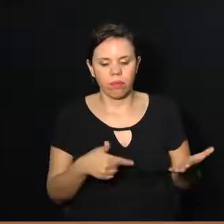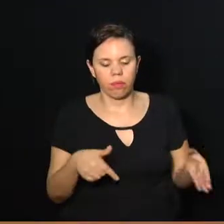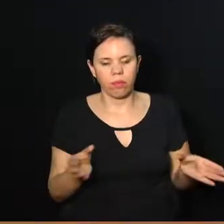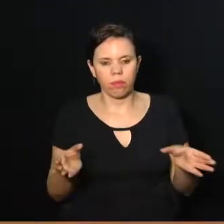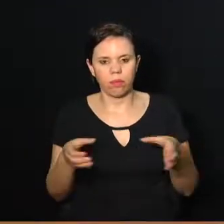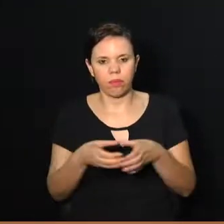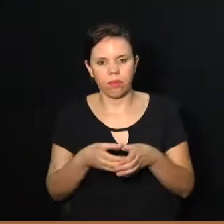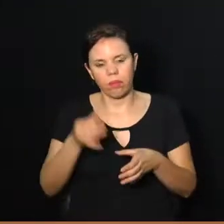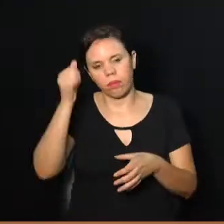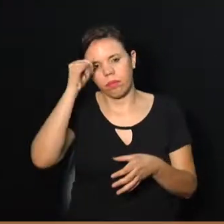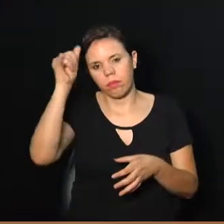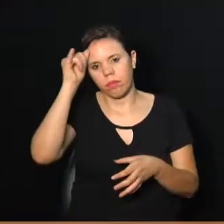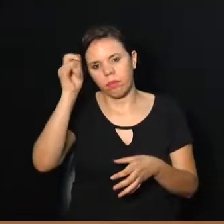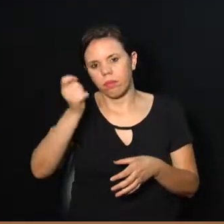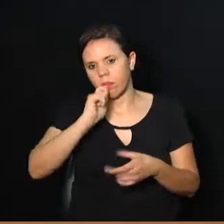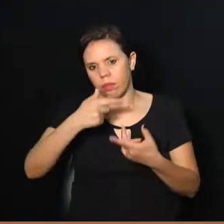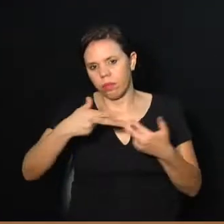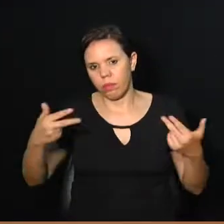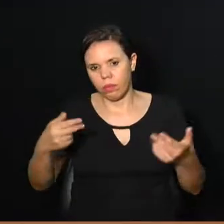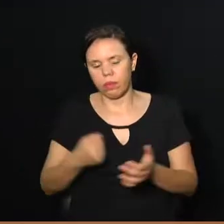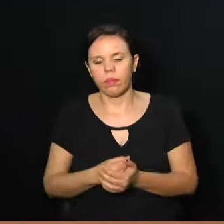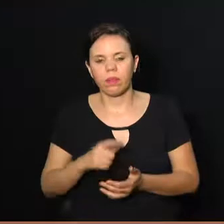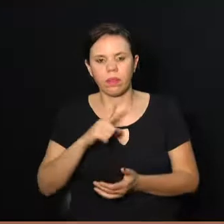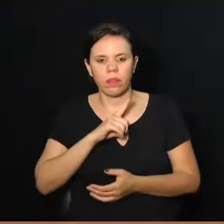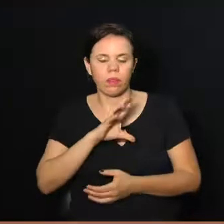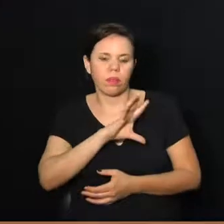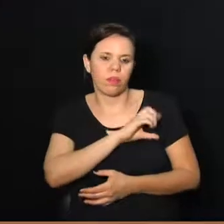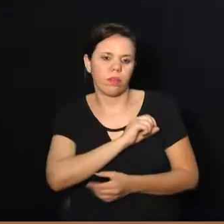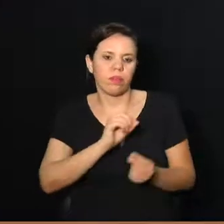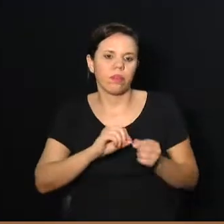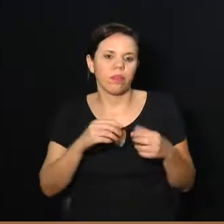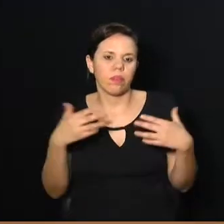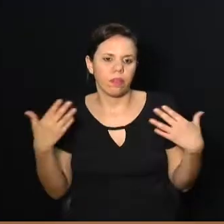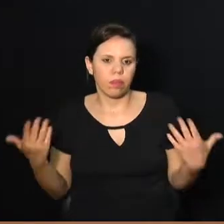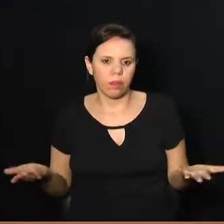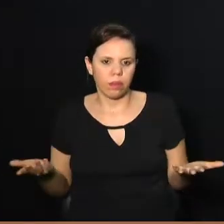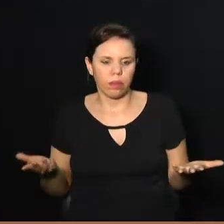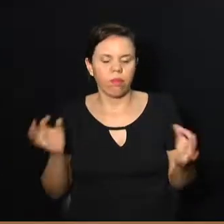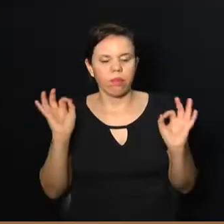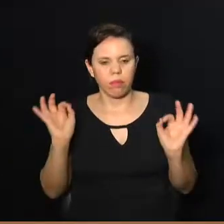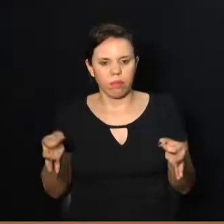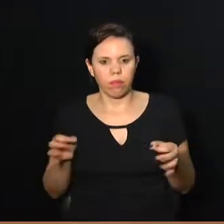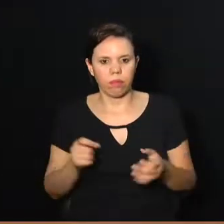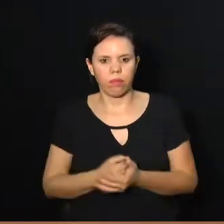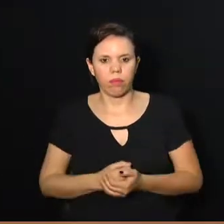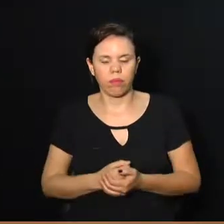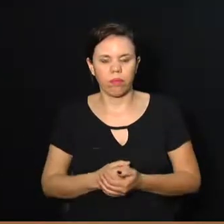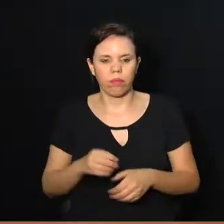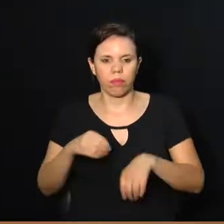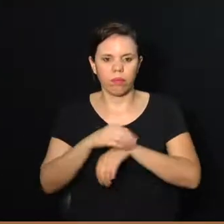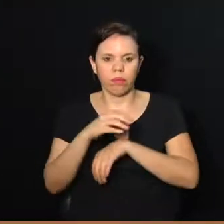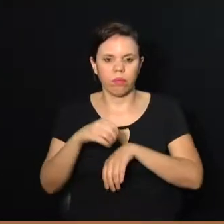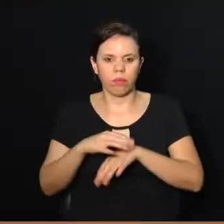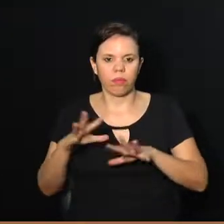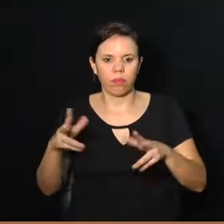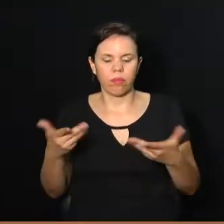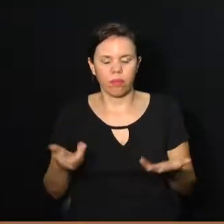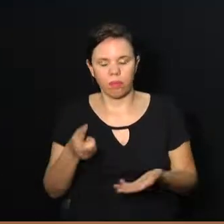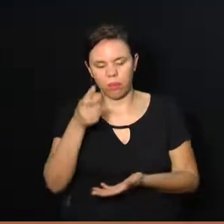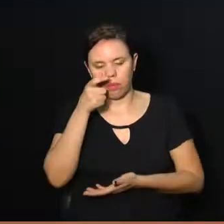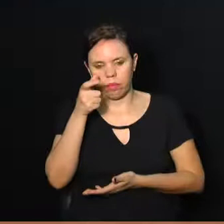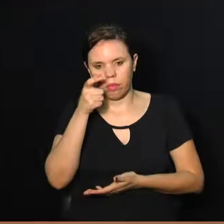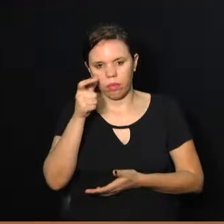Política de Prevenção às Drogas, e que tem amor pelo que faz. Então, com toda certeza, o que ela vai trazer aqui para todos que nos